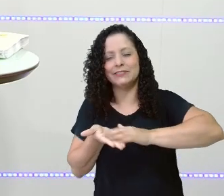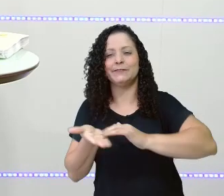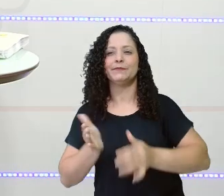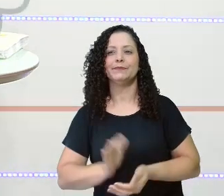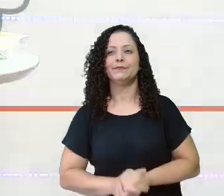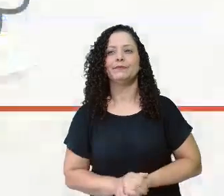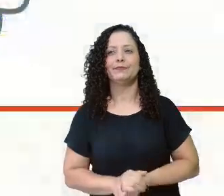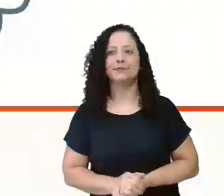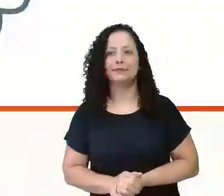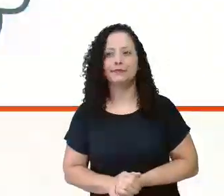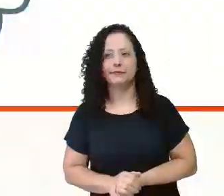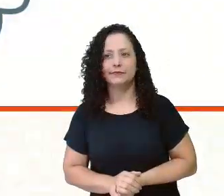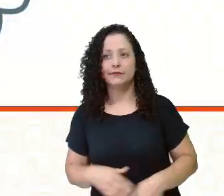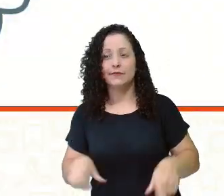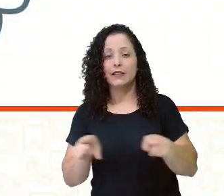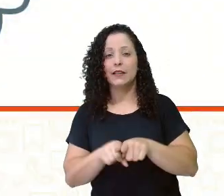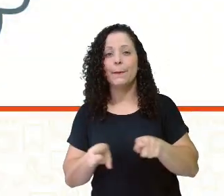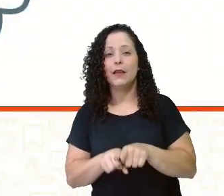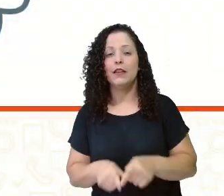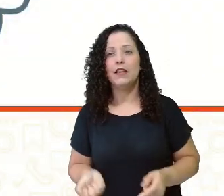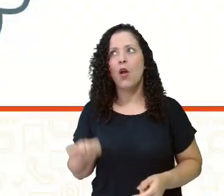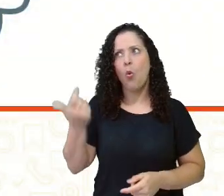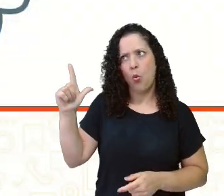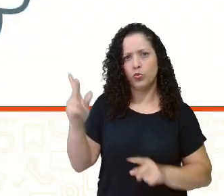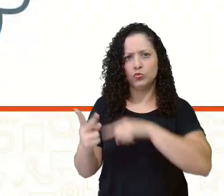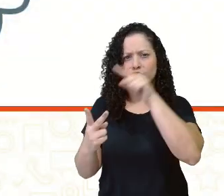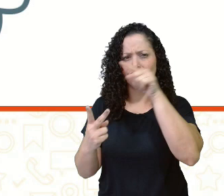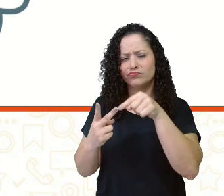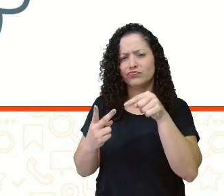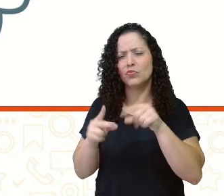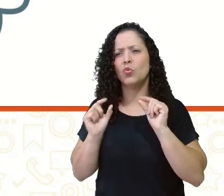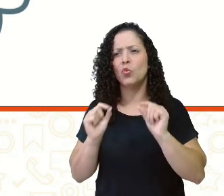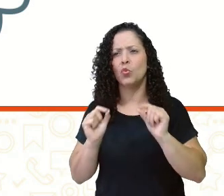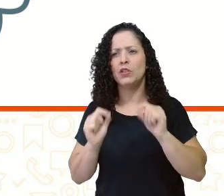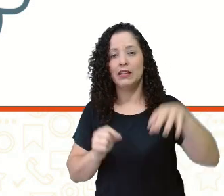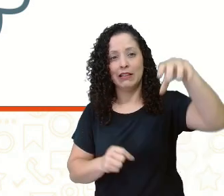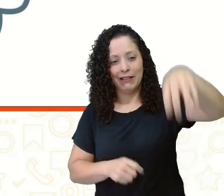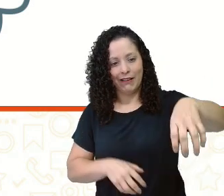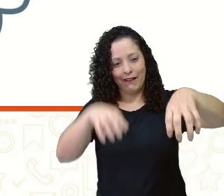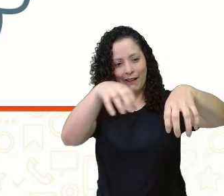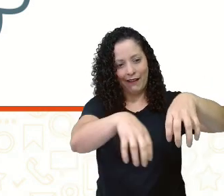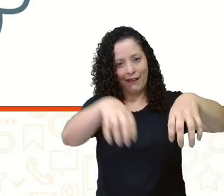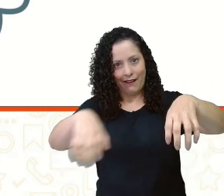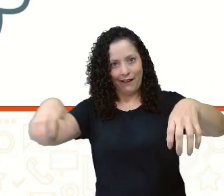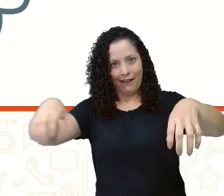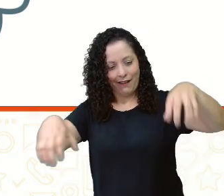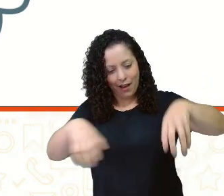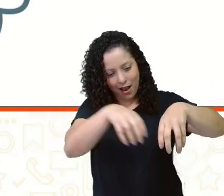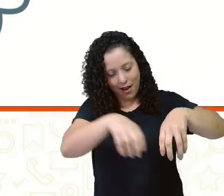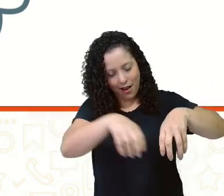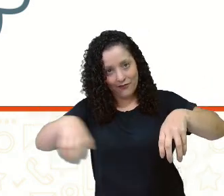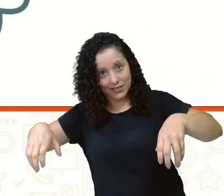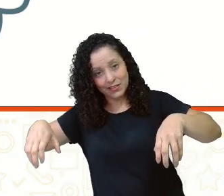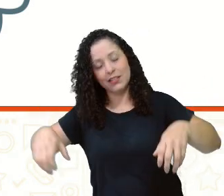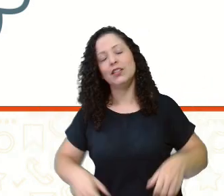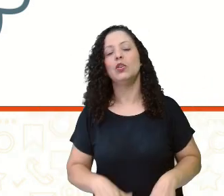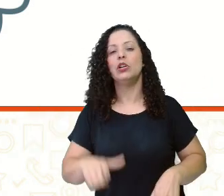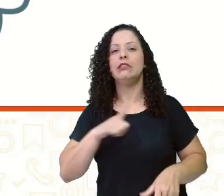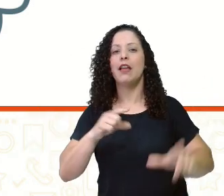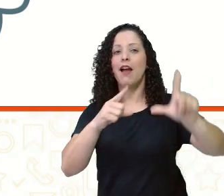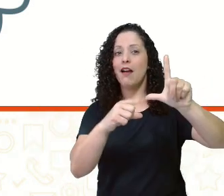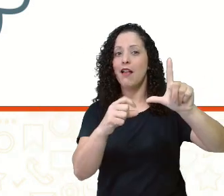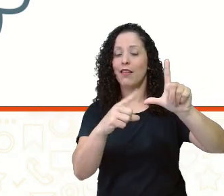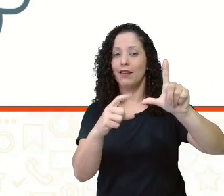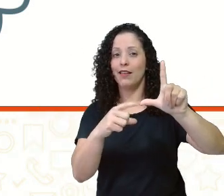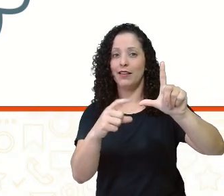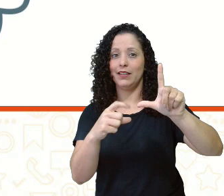Então, outra possibilidade são os gaveteiros, né? Que cada gaveta ela contém miniatura de objetos iniciados com a letra,